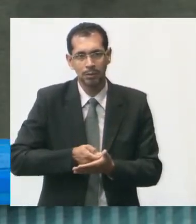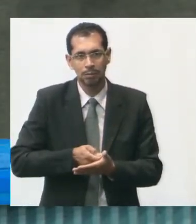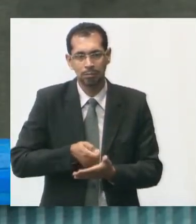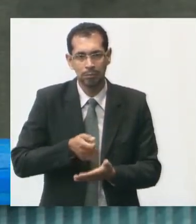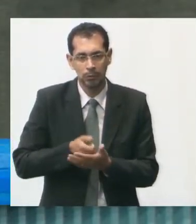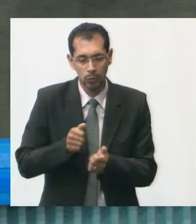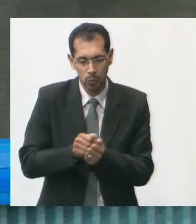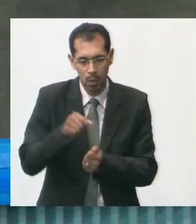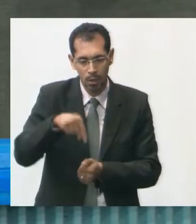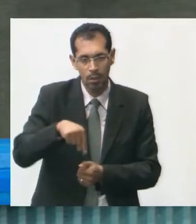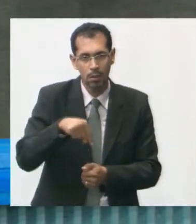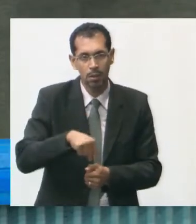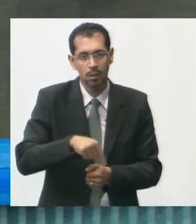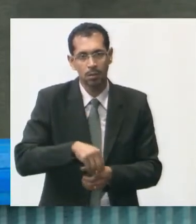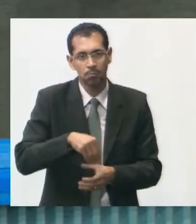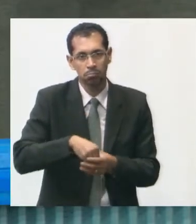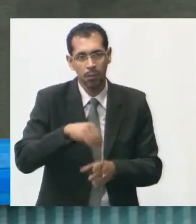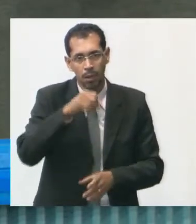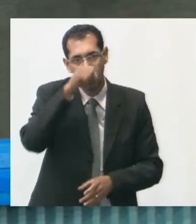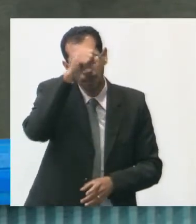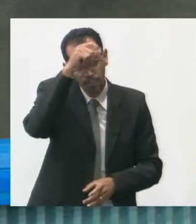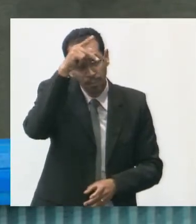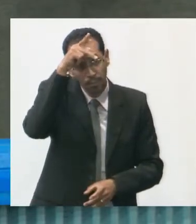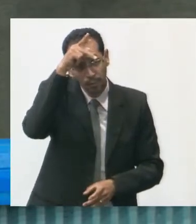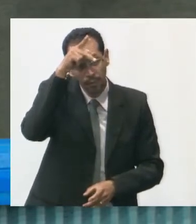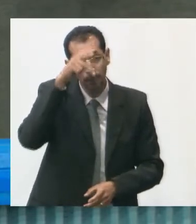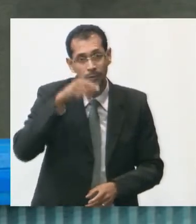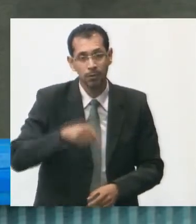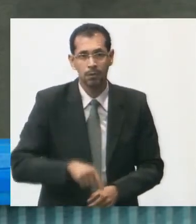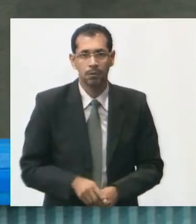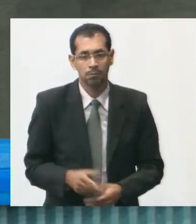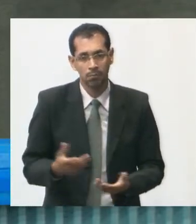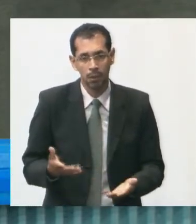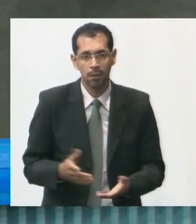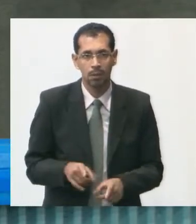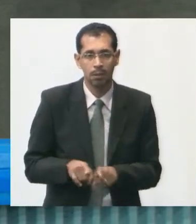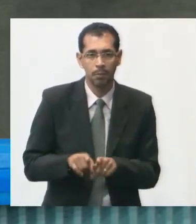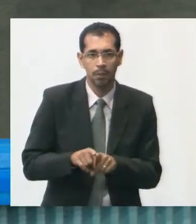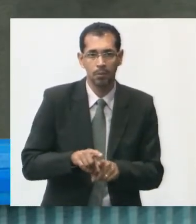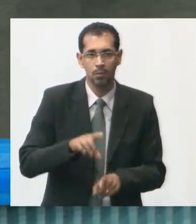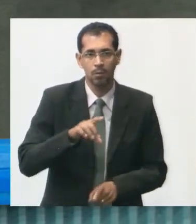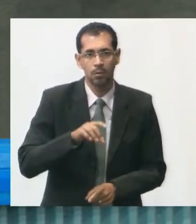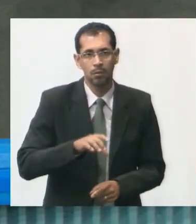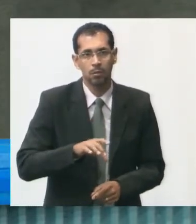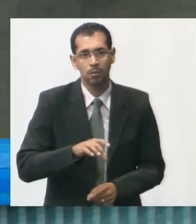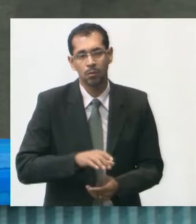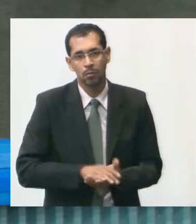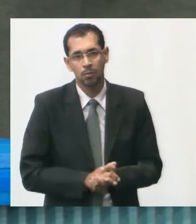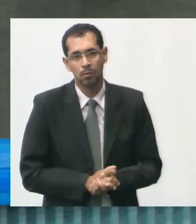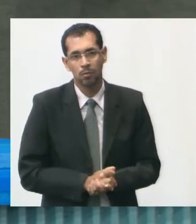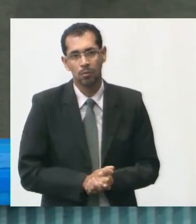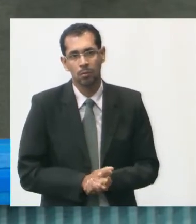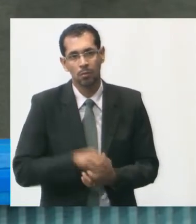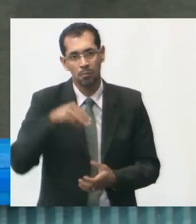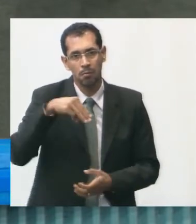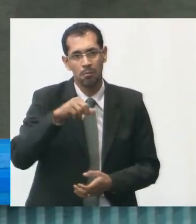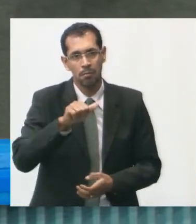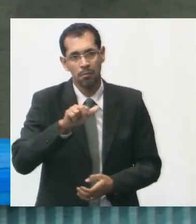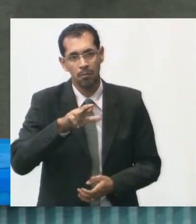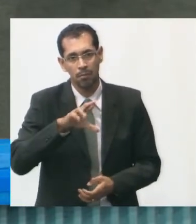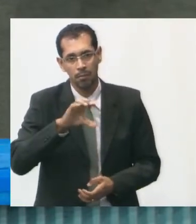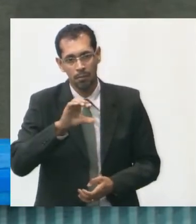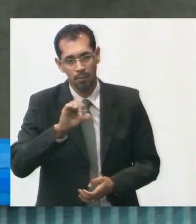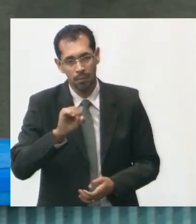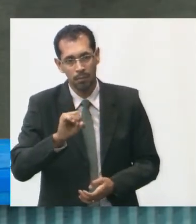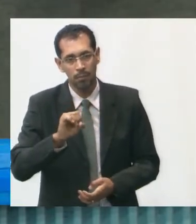se concretizasse. Já foi citado aqui o Marcos Duval, o nosso querido amigo, deputado federal da Vitória,